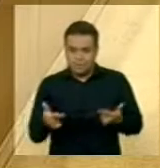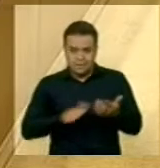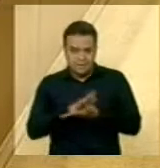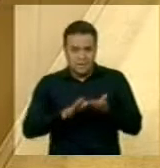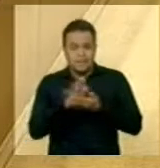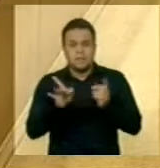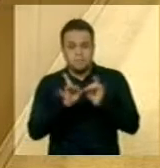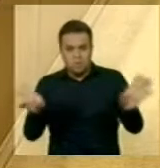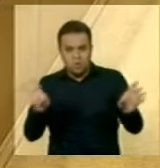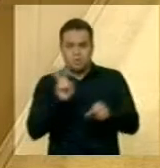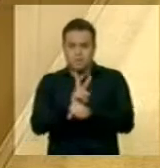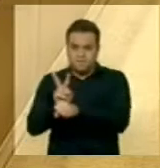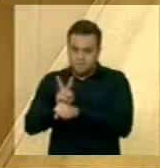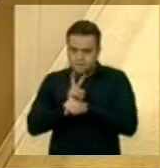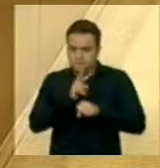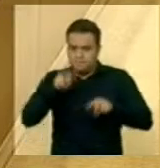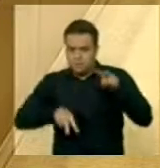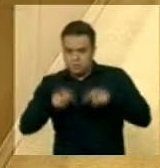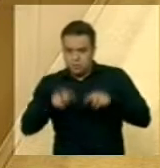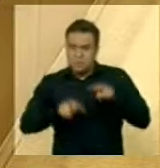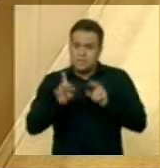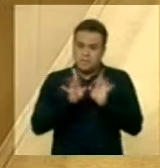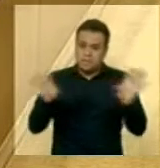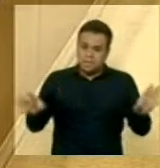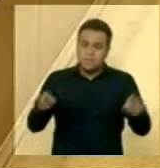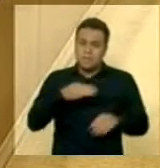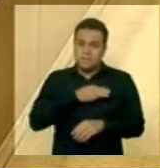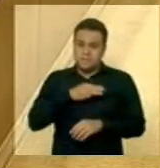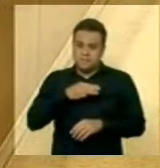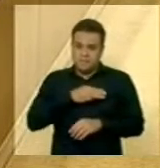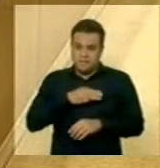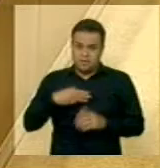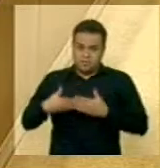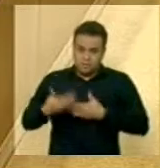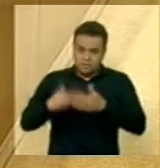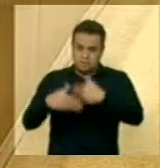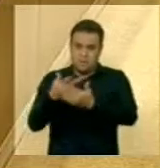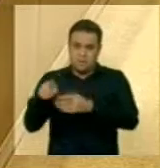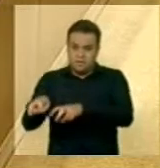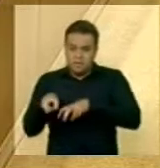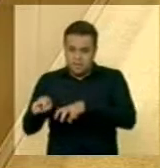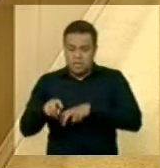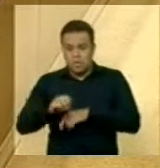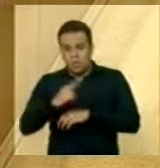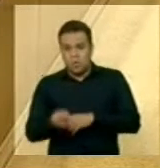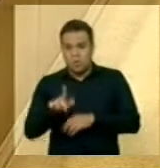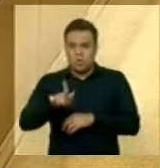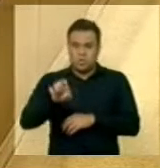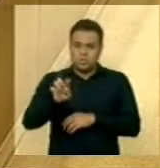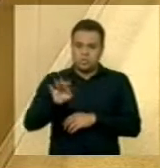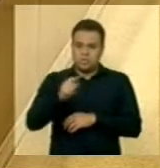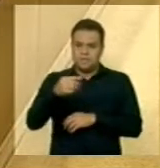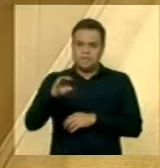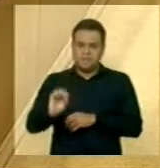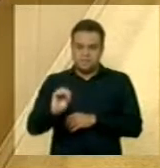vistoria, apenas permite ao Ministério do Desenvolvimento Agrário e ao Ministério do Planejamento, Orçamento e Gestão a realização